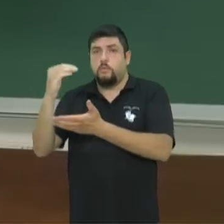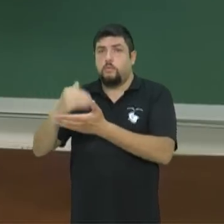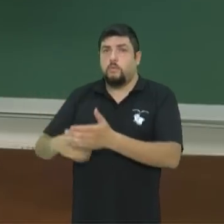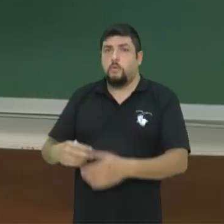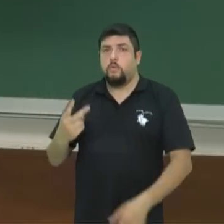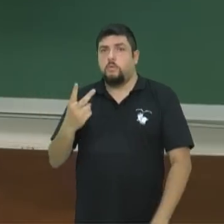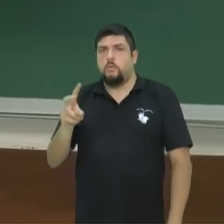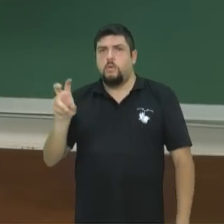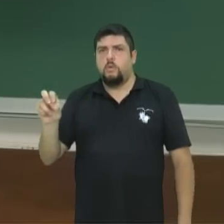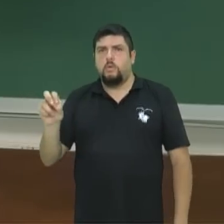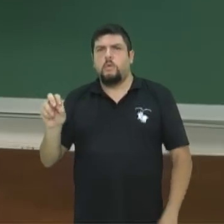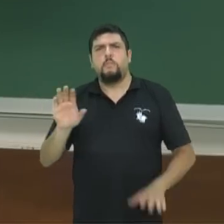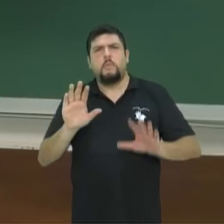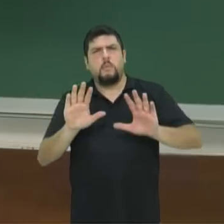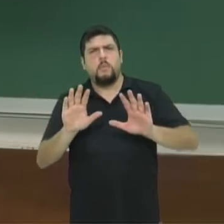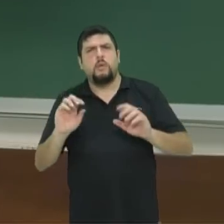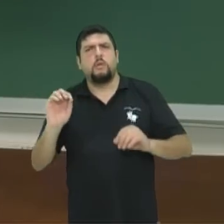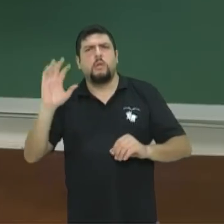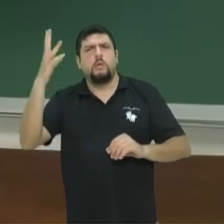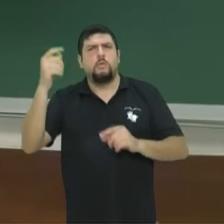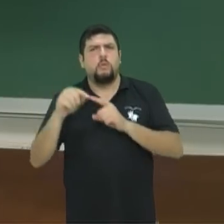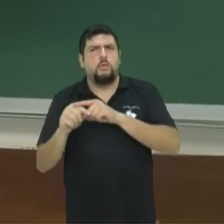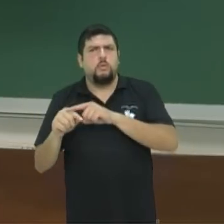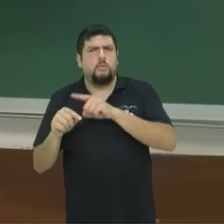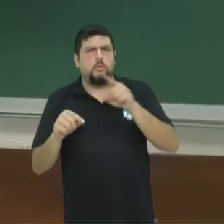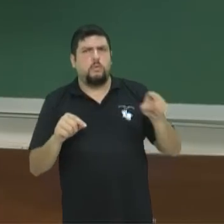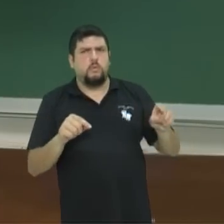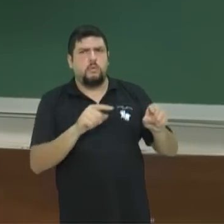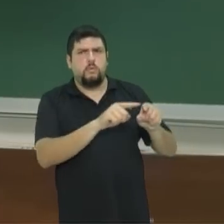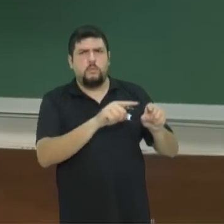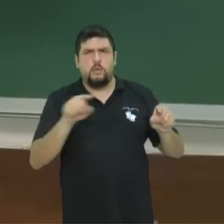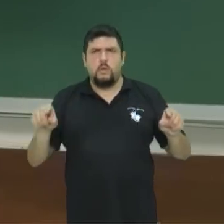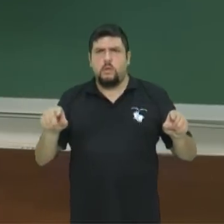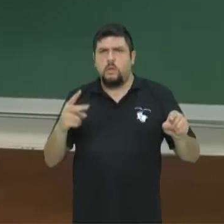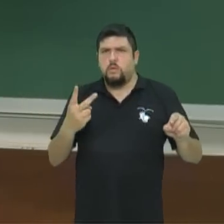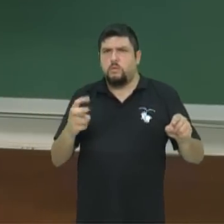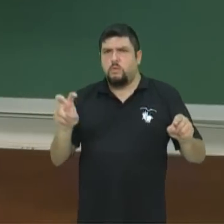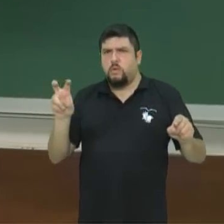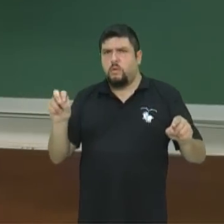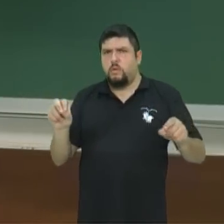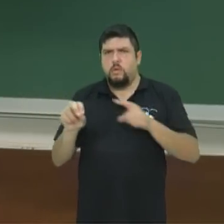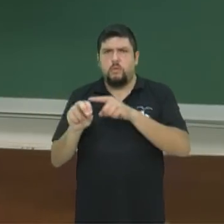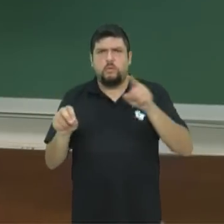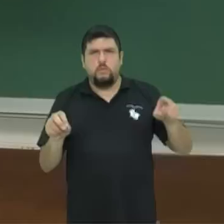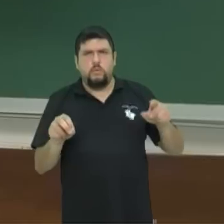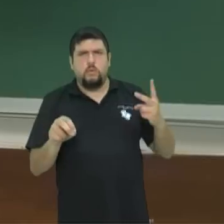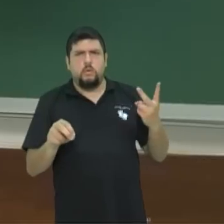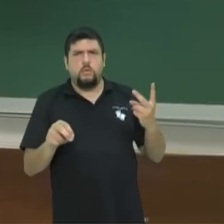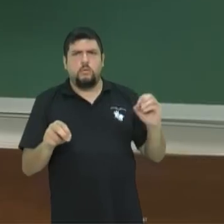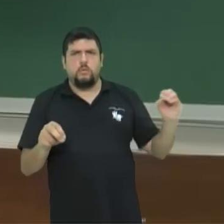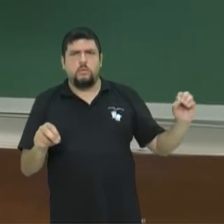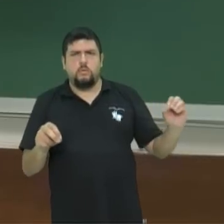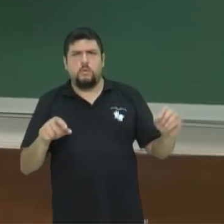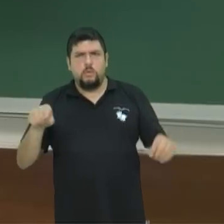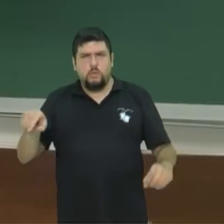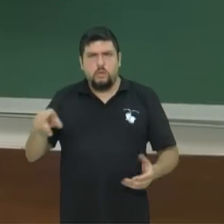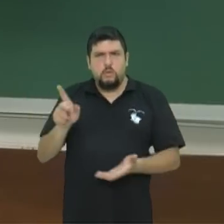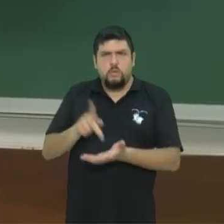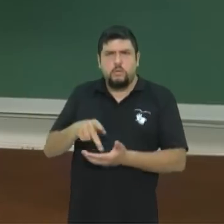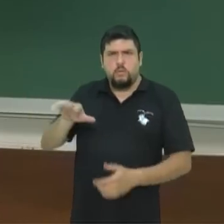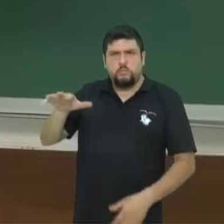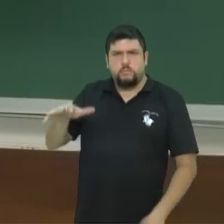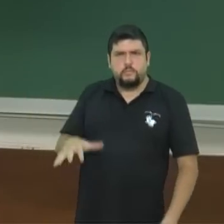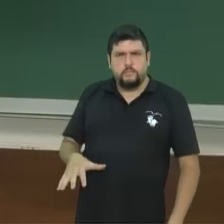de matemática, o que aconteceu? Será que essa bolsa está num ofertaço assim? Ela está numa Black Friday? O que aconteceu com ela? Então,